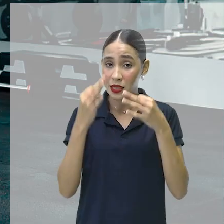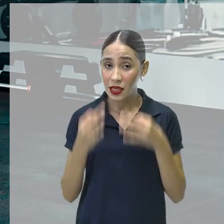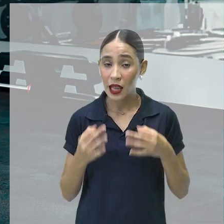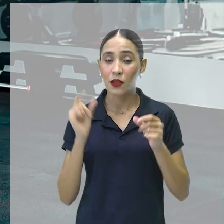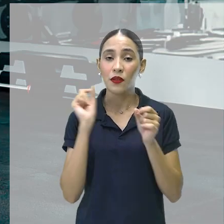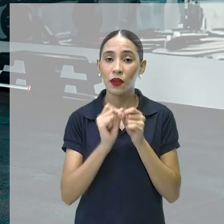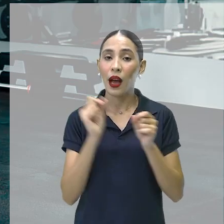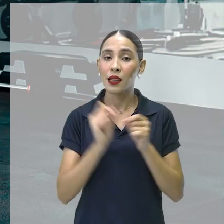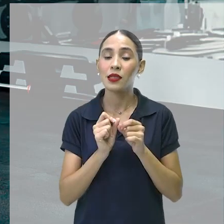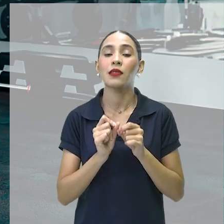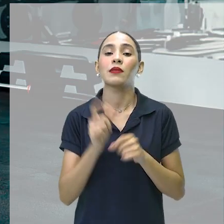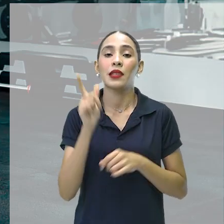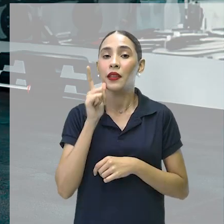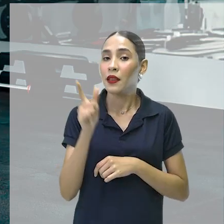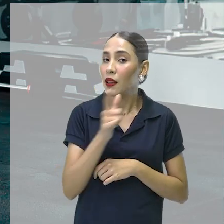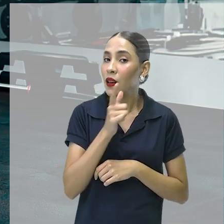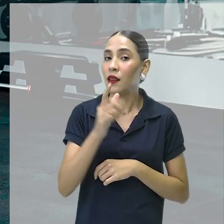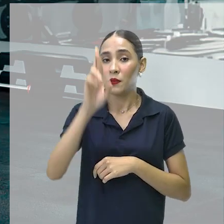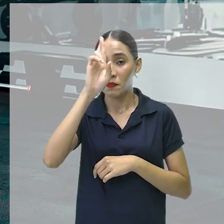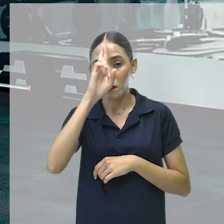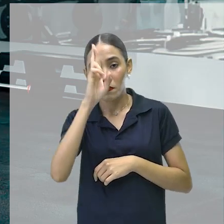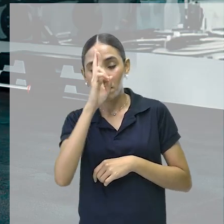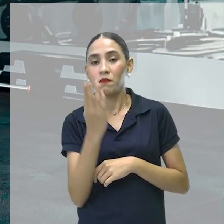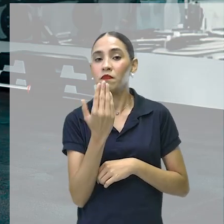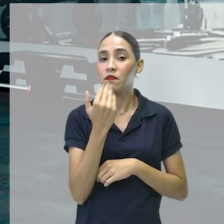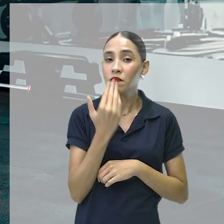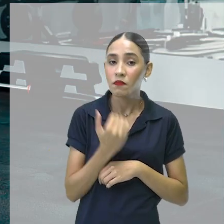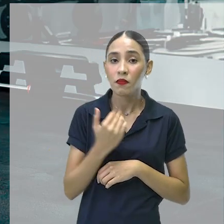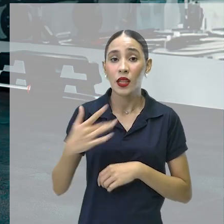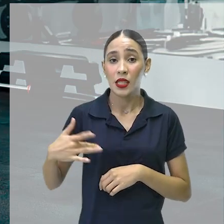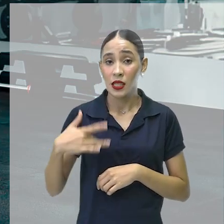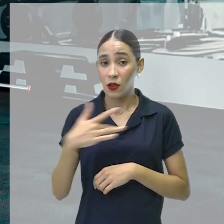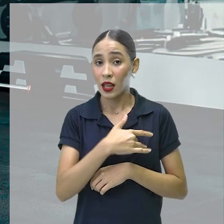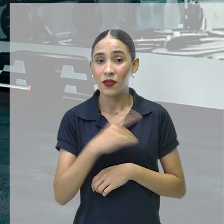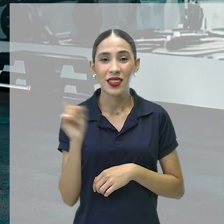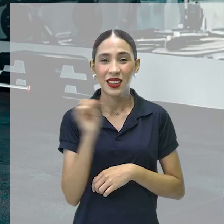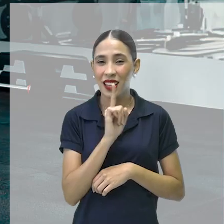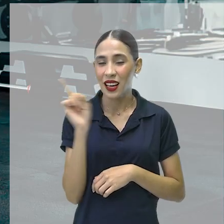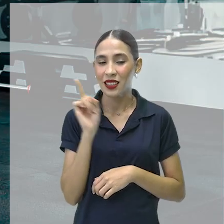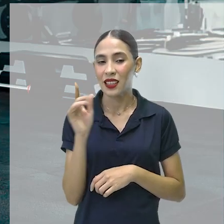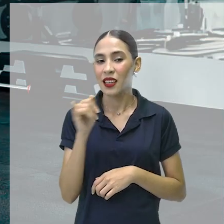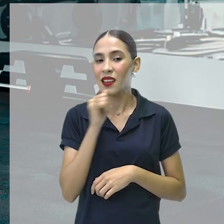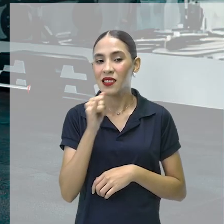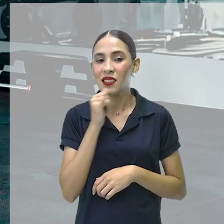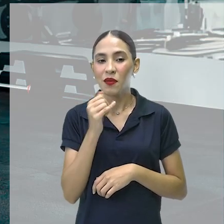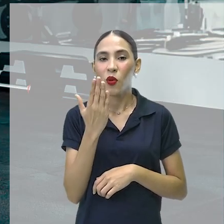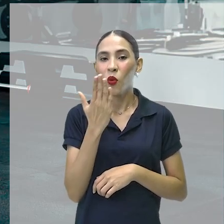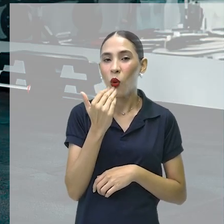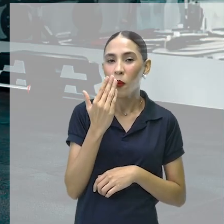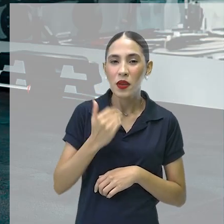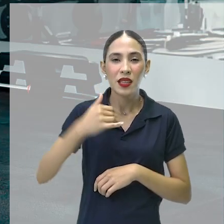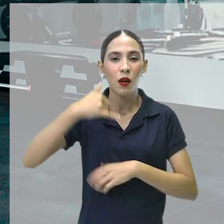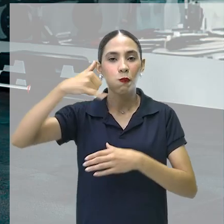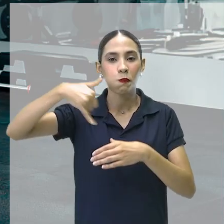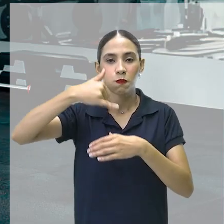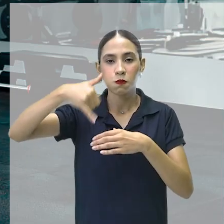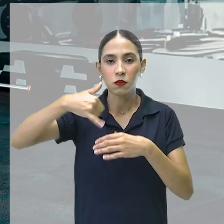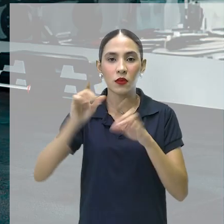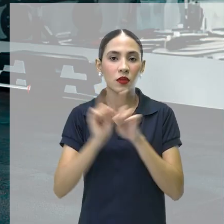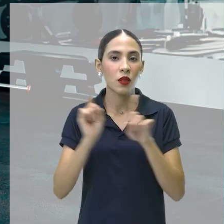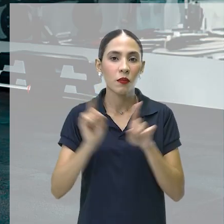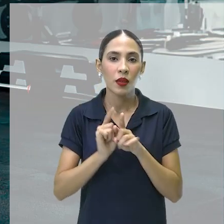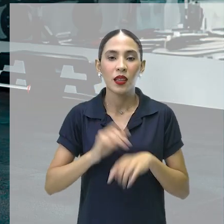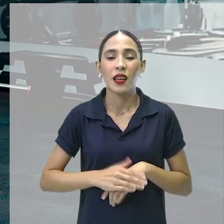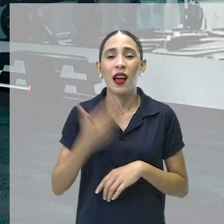bem, faça suas refeições com alimentos saudáveis. Nada de ficar ingerindo gordura